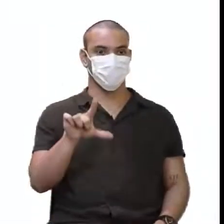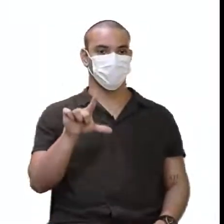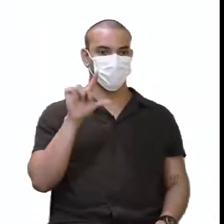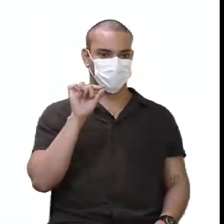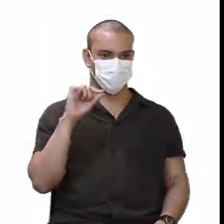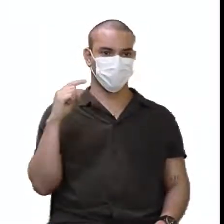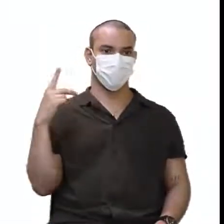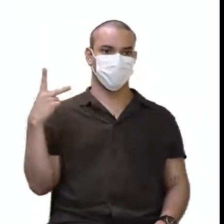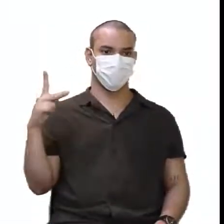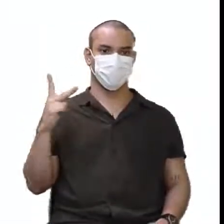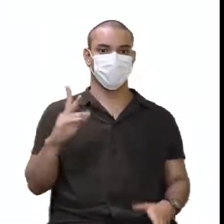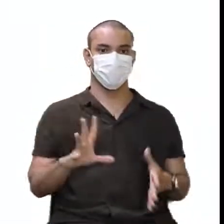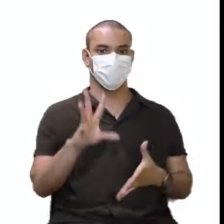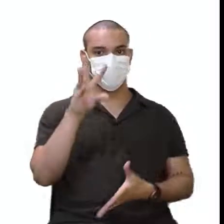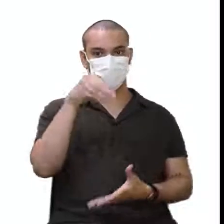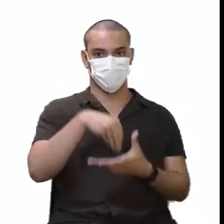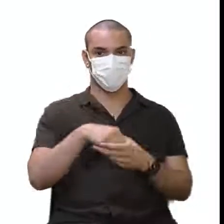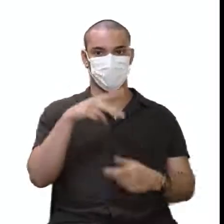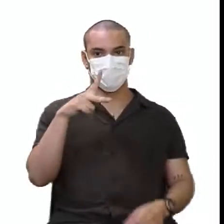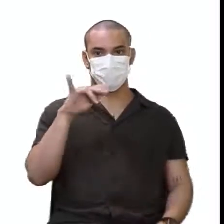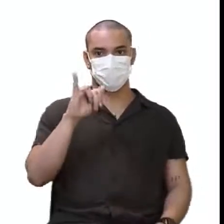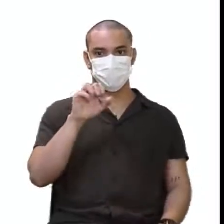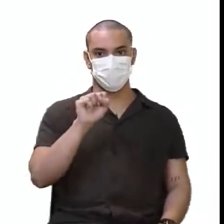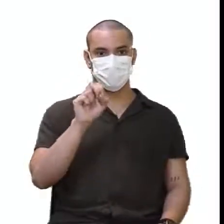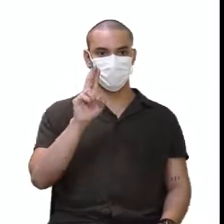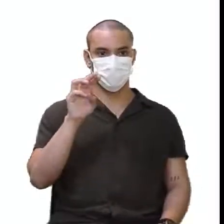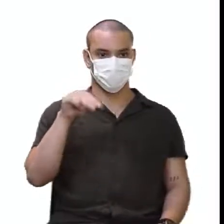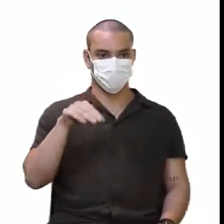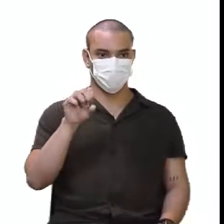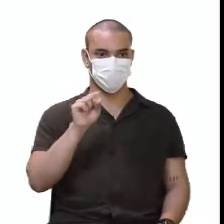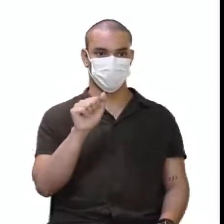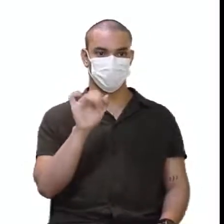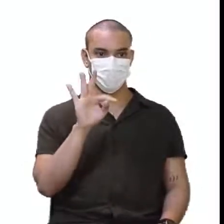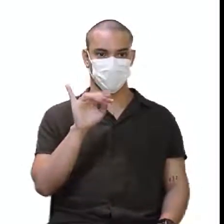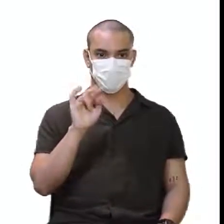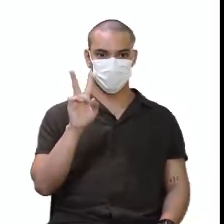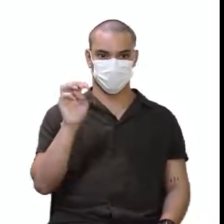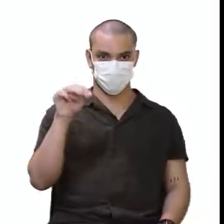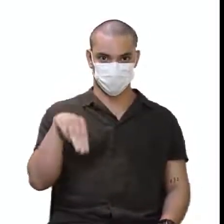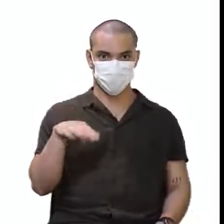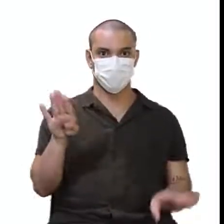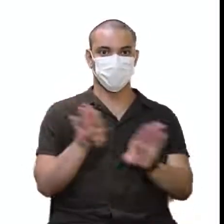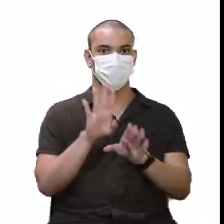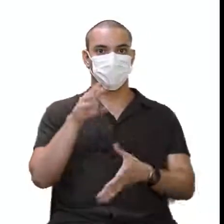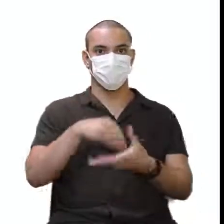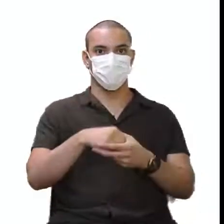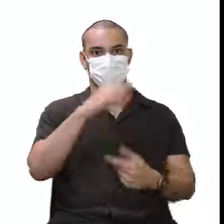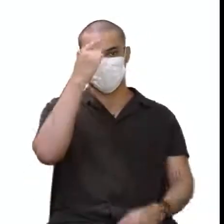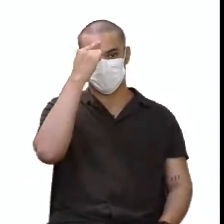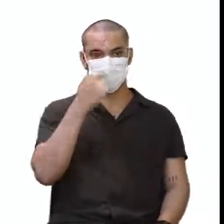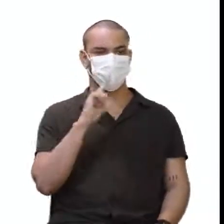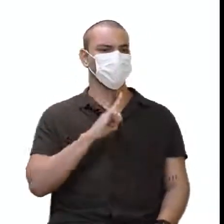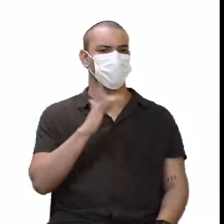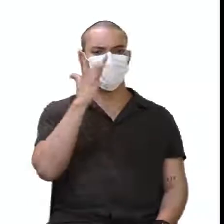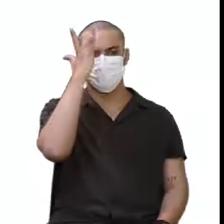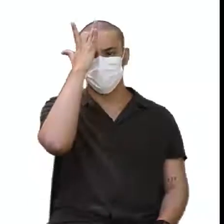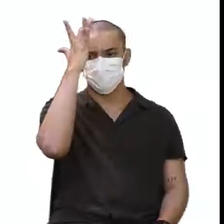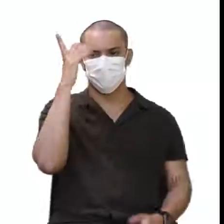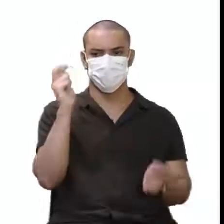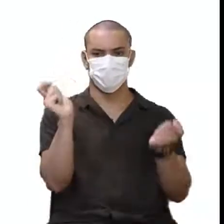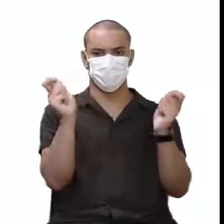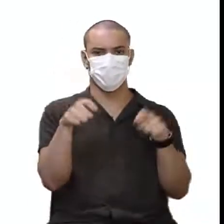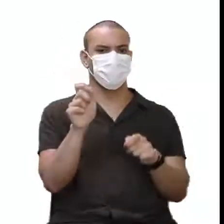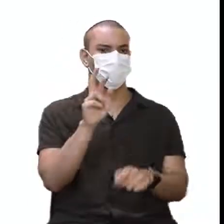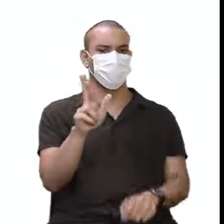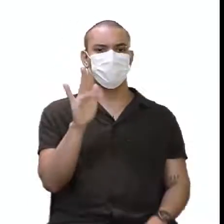sativum, tá? Dentre as particularidades dessa espécie, nós temos o quê? Um fácil cultivo, ela